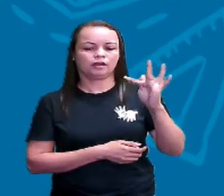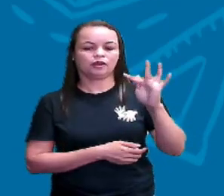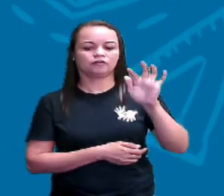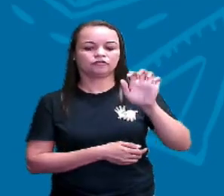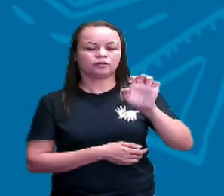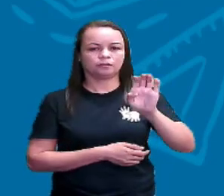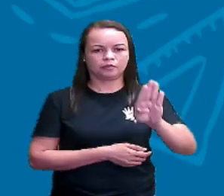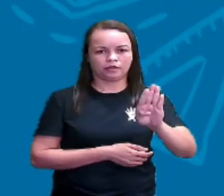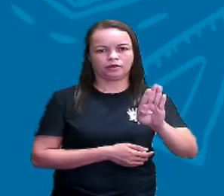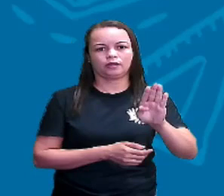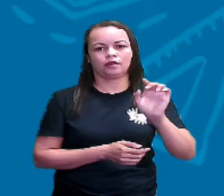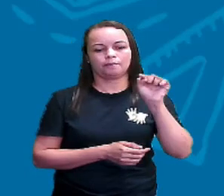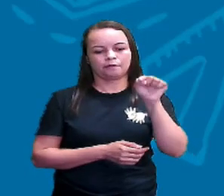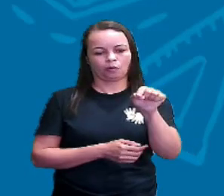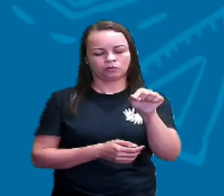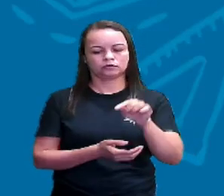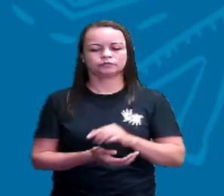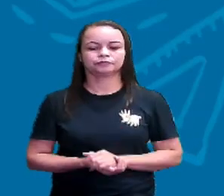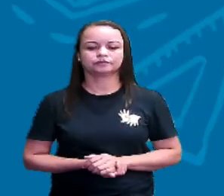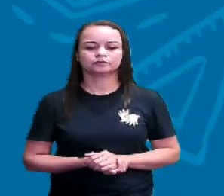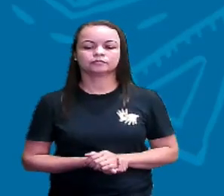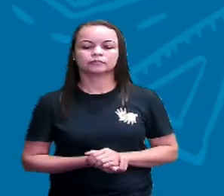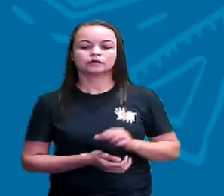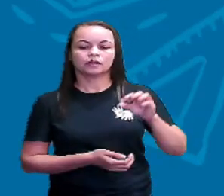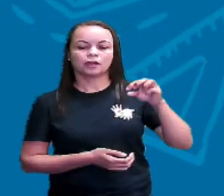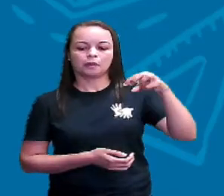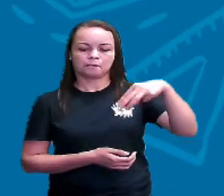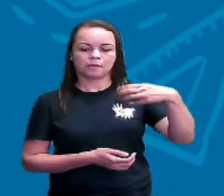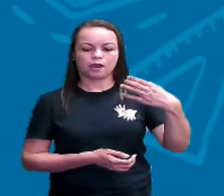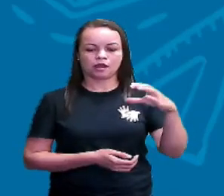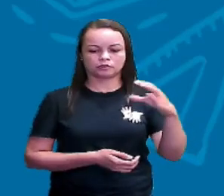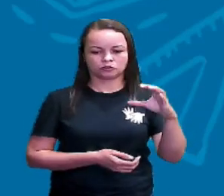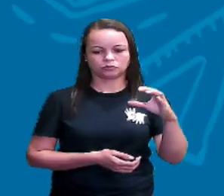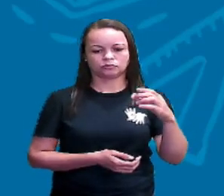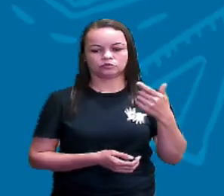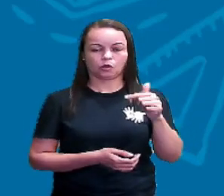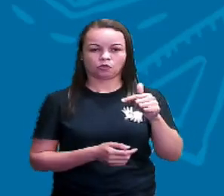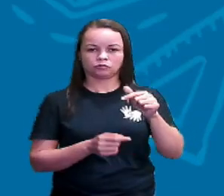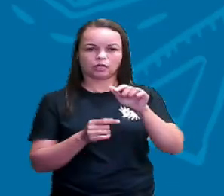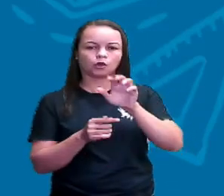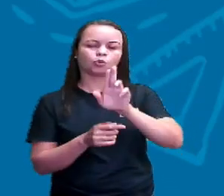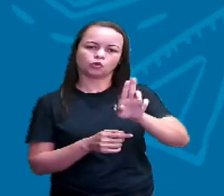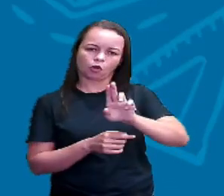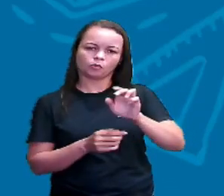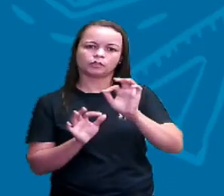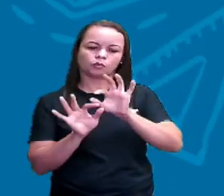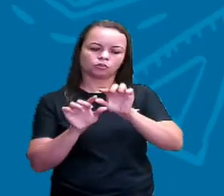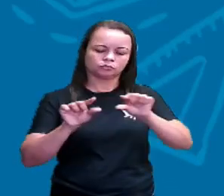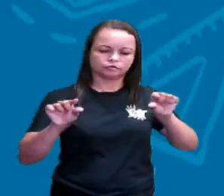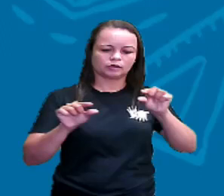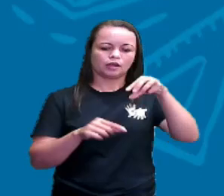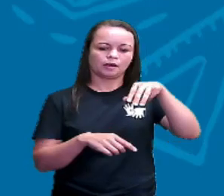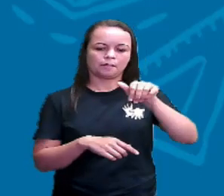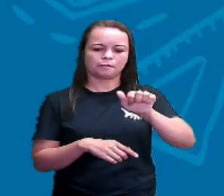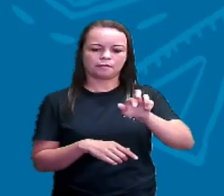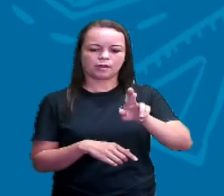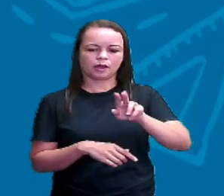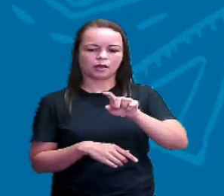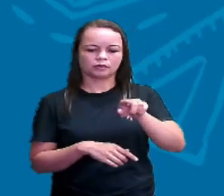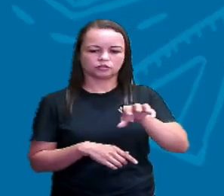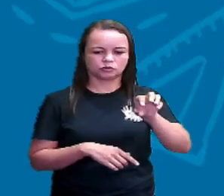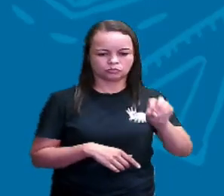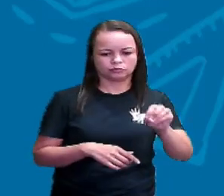e coloca um ponto final. Março não tem abreviação, então a gente escreve março e